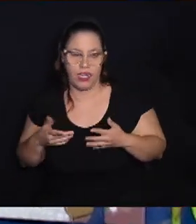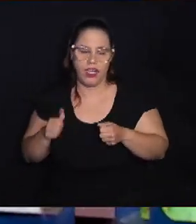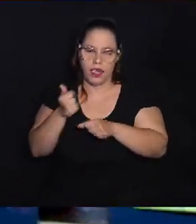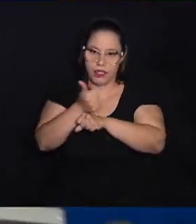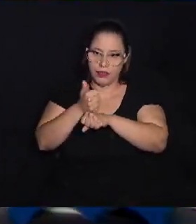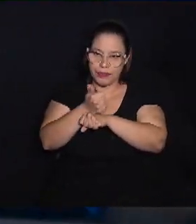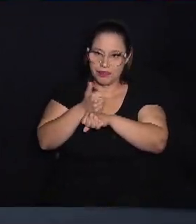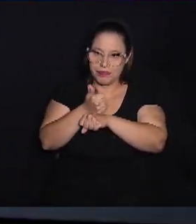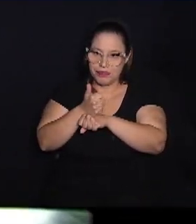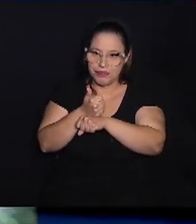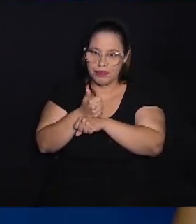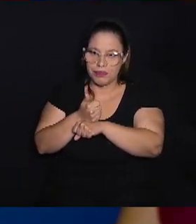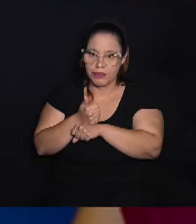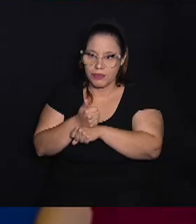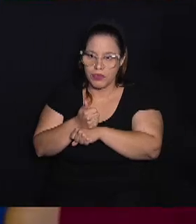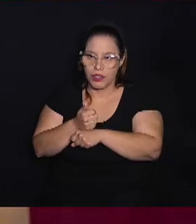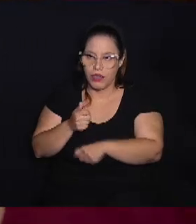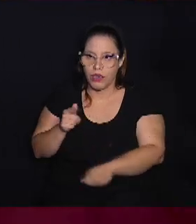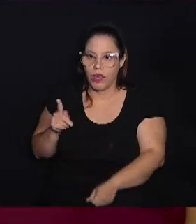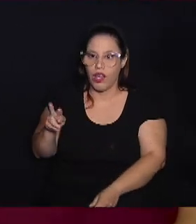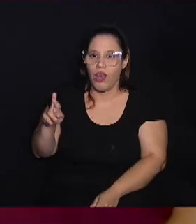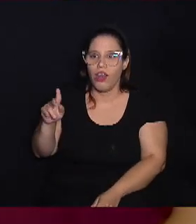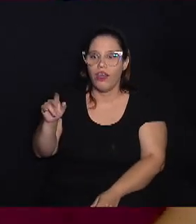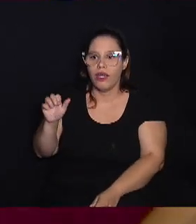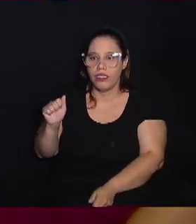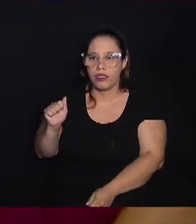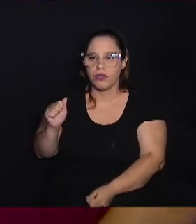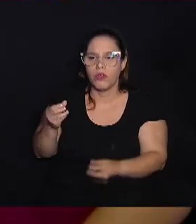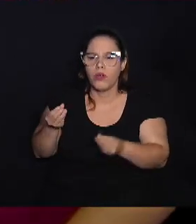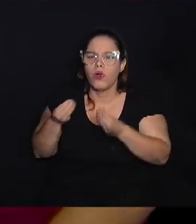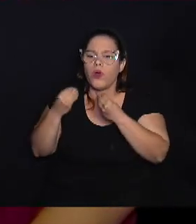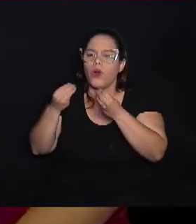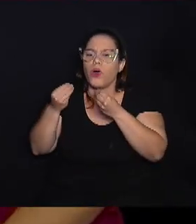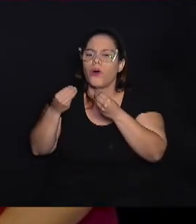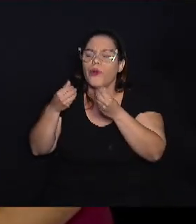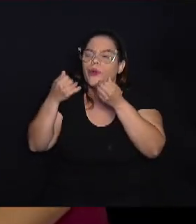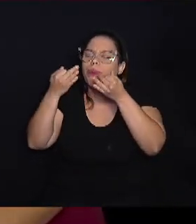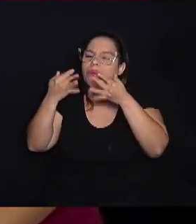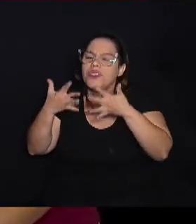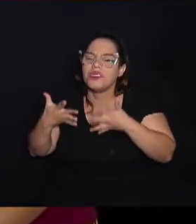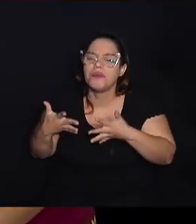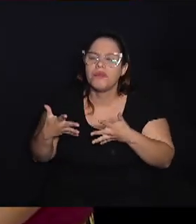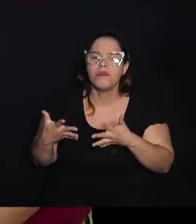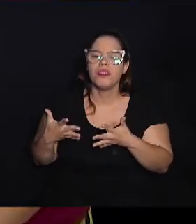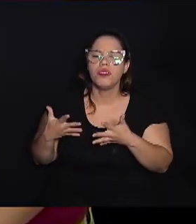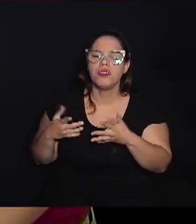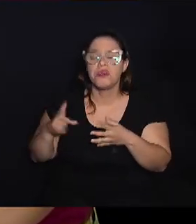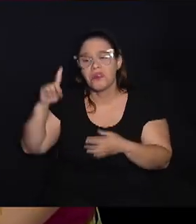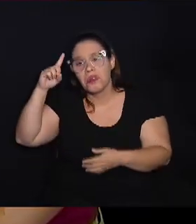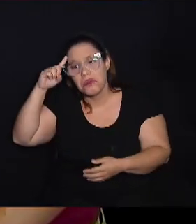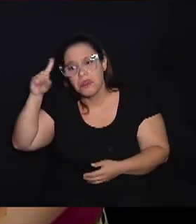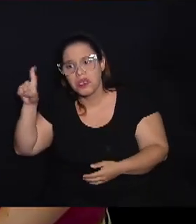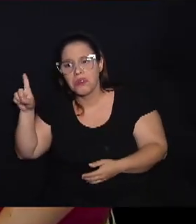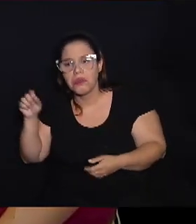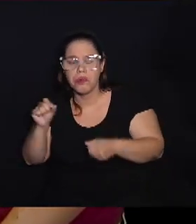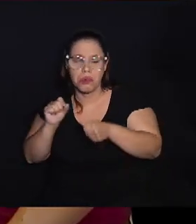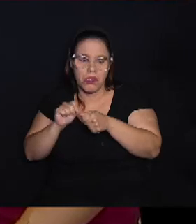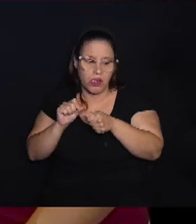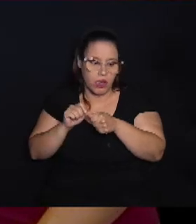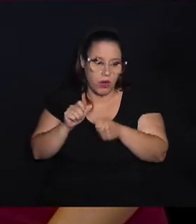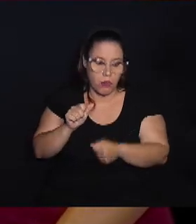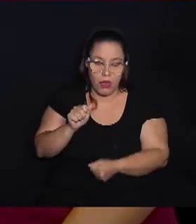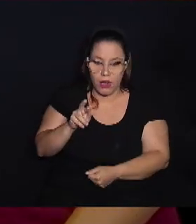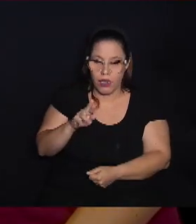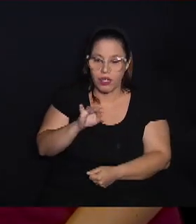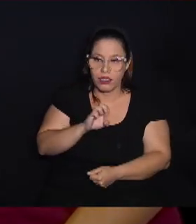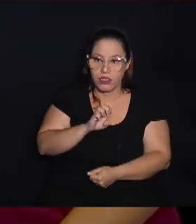a Cora. Tudo bem? Tudo bem. Beleza? Como que é? Conta pra gente como é o dia a dia, o que faz uma arte